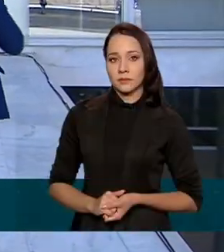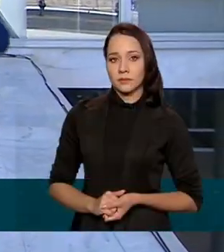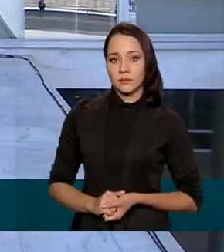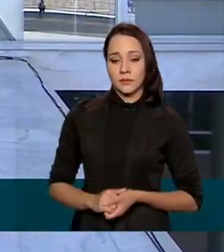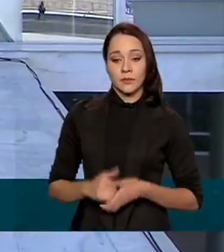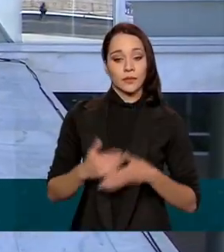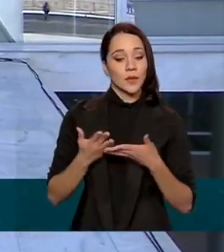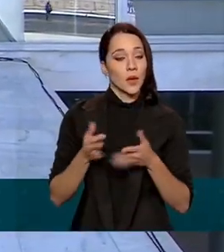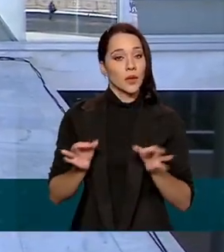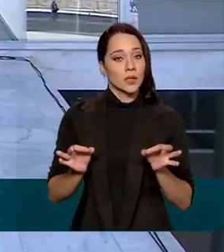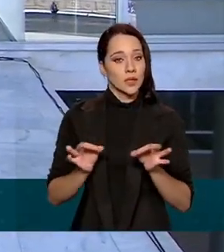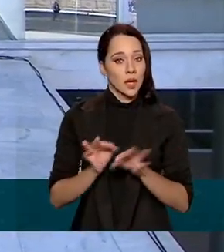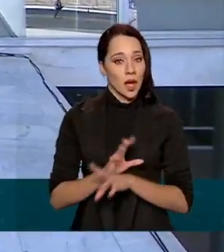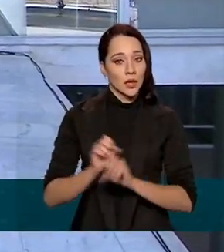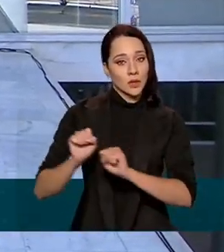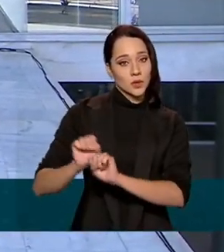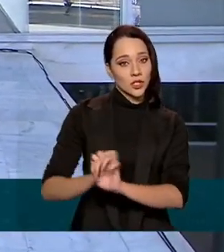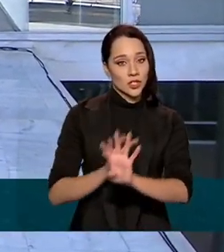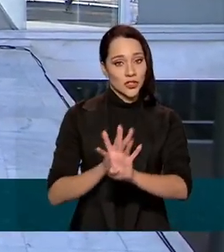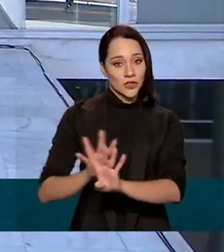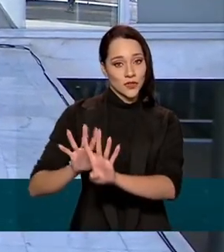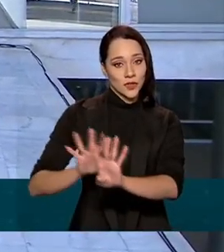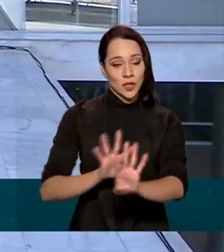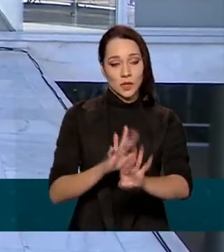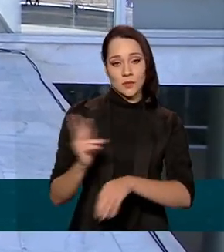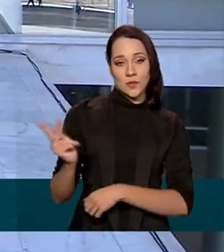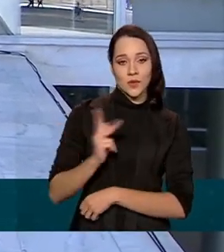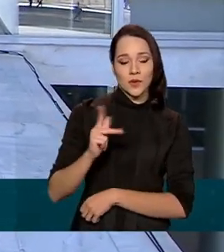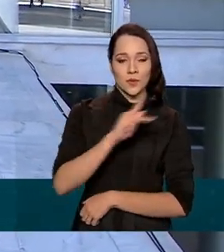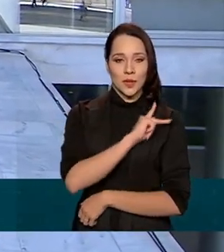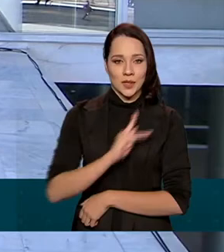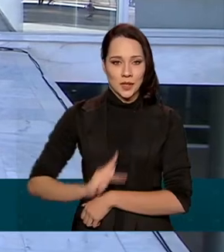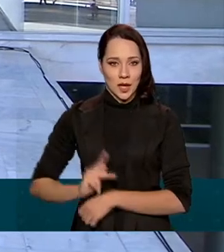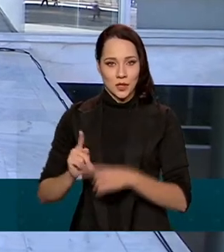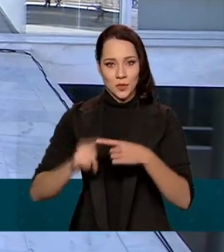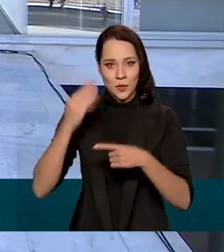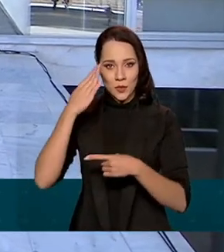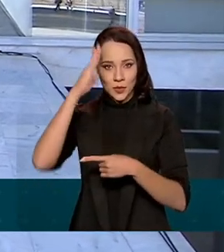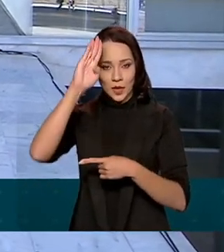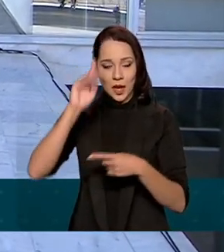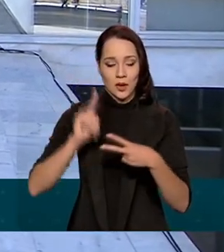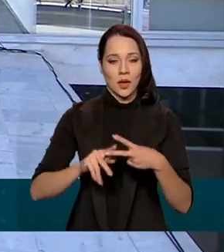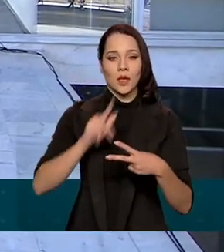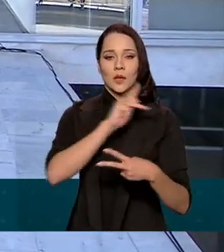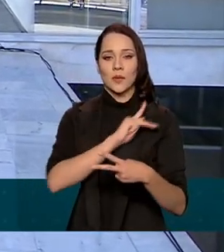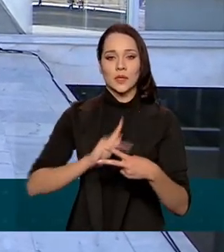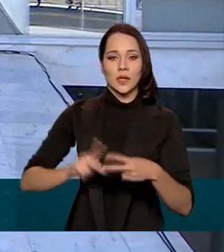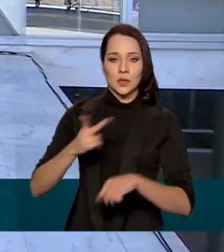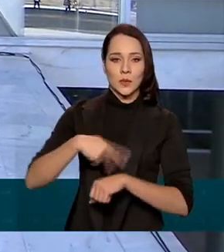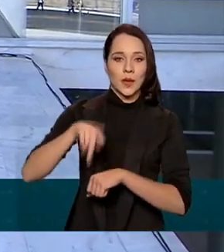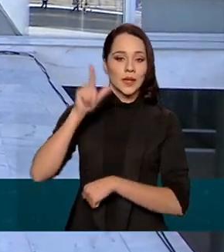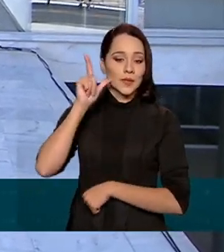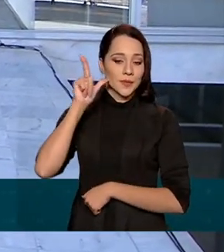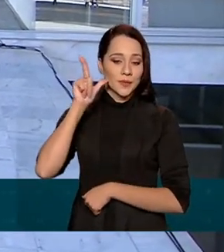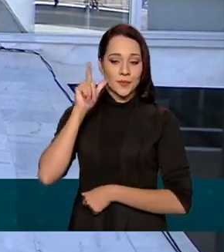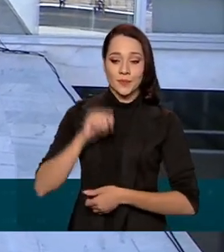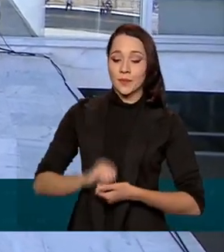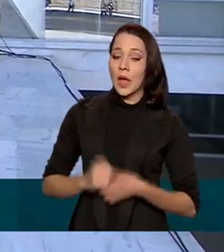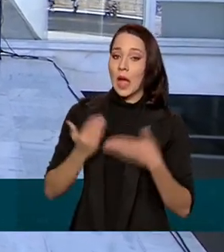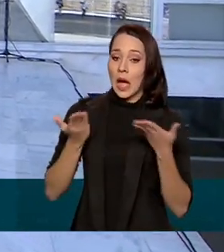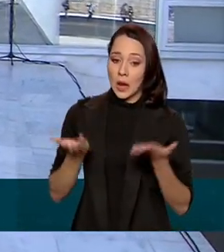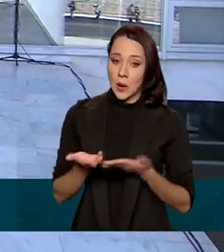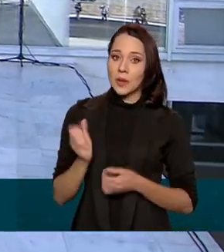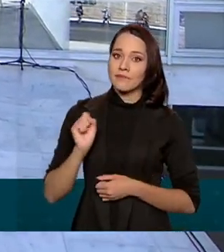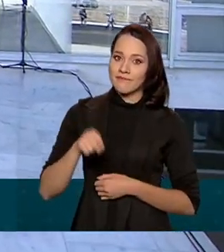Encerrado, portanto, esse desfile, né, aos dois presidentes, ao presidente Jair Bolsonaro e também ao presidente da Guiné-Bissau, agora